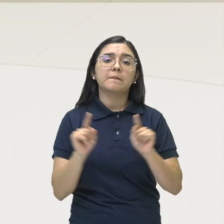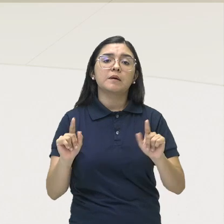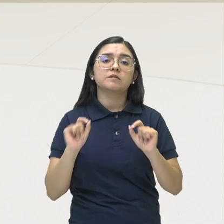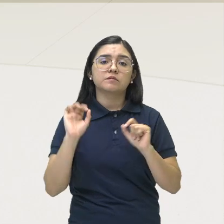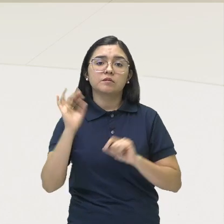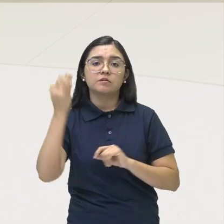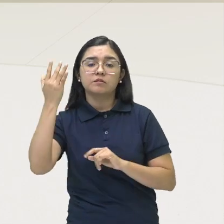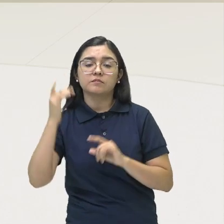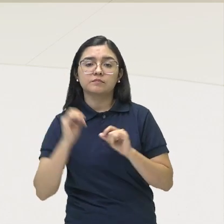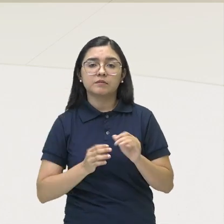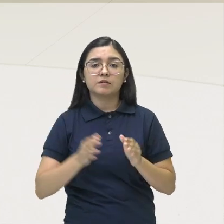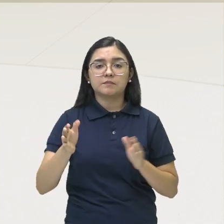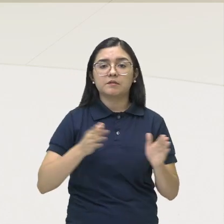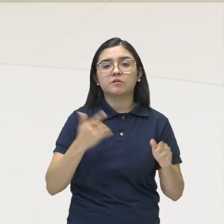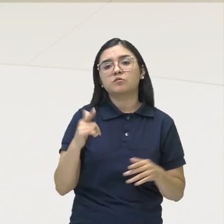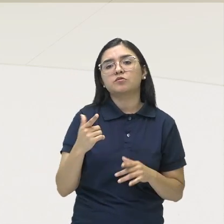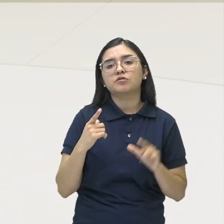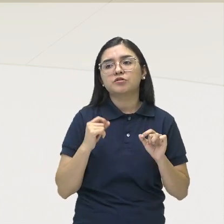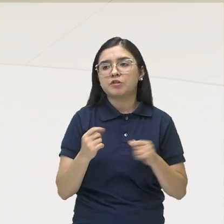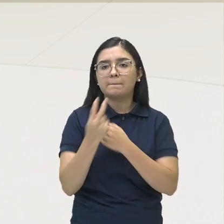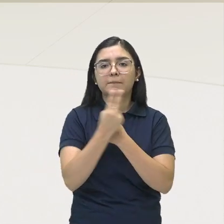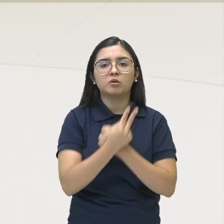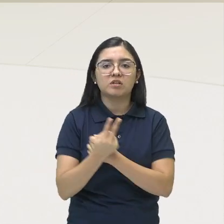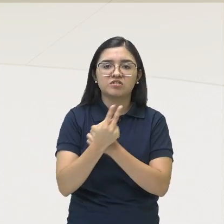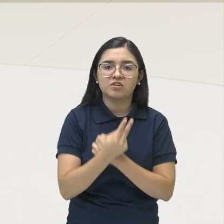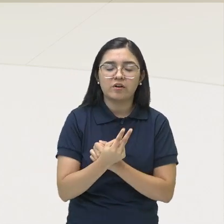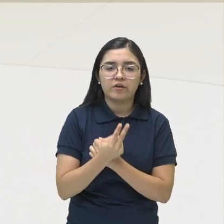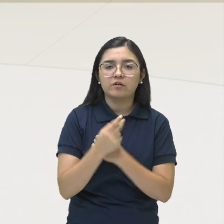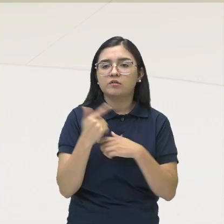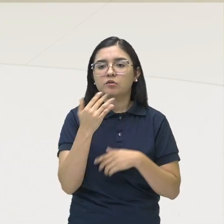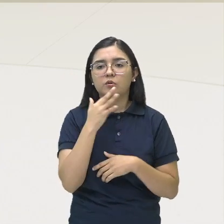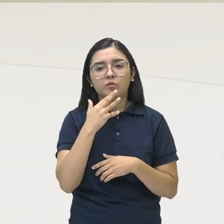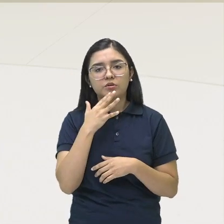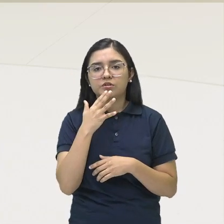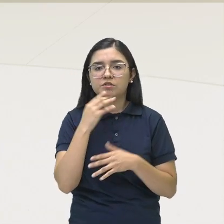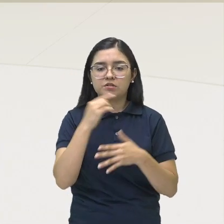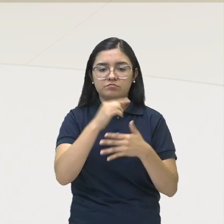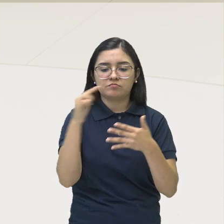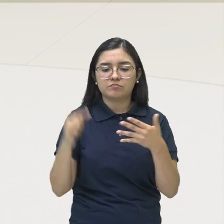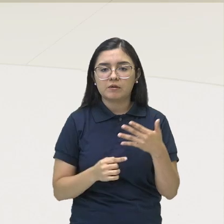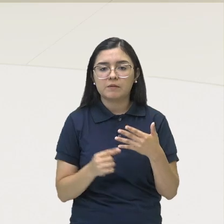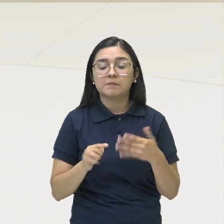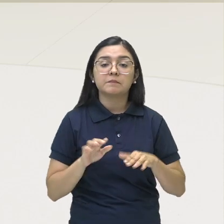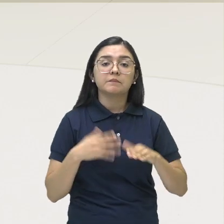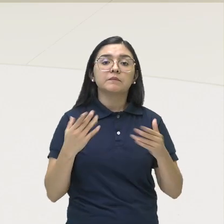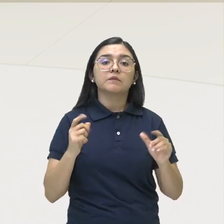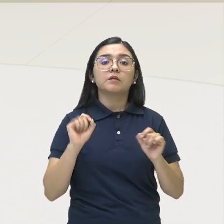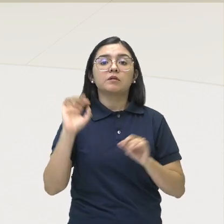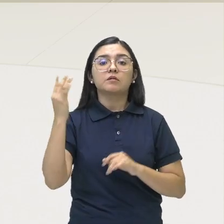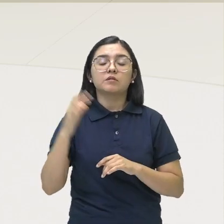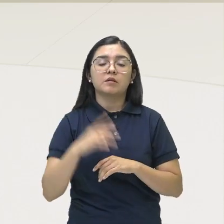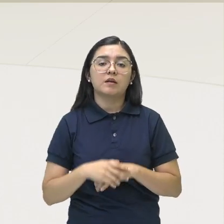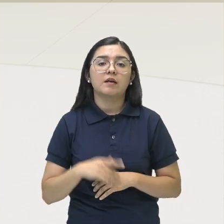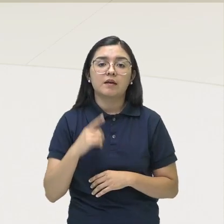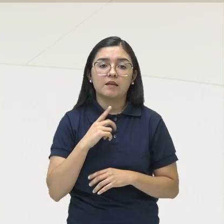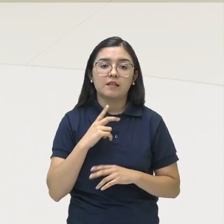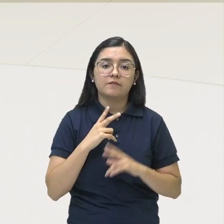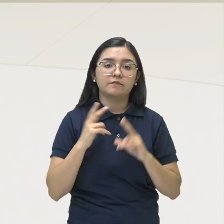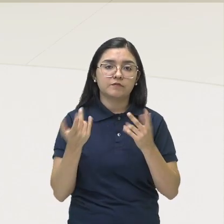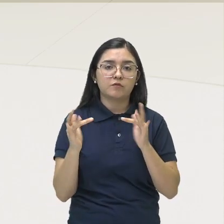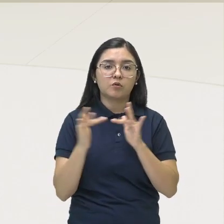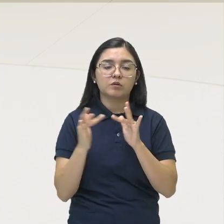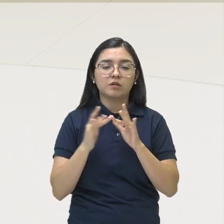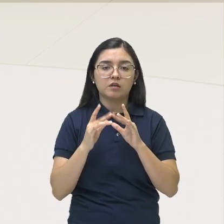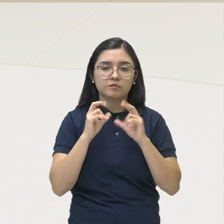acabou, né, naquela época não existia tanta proteção, não se conhecia muito bem sobre esses elementos, então ela acabou ficando muito exposta,